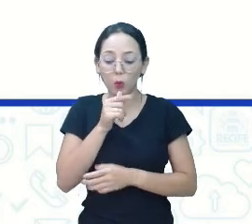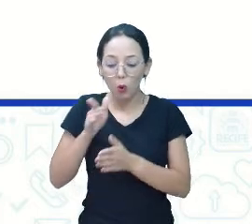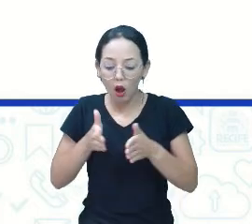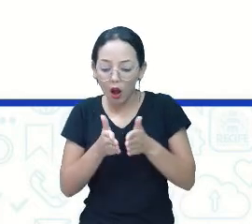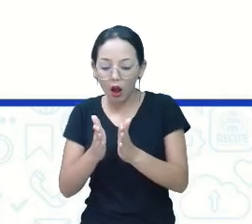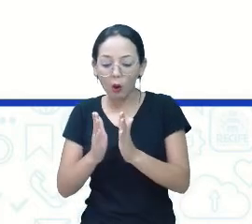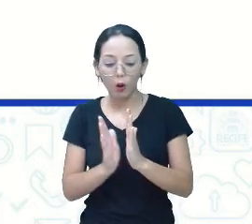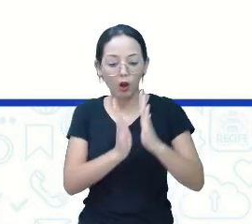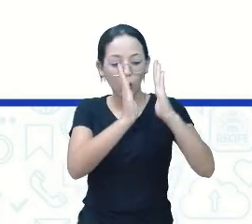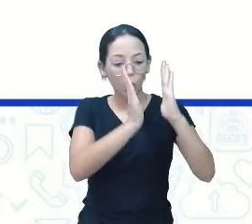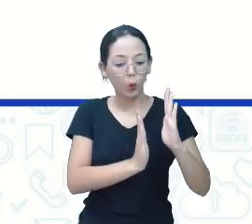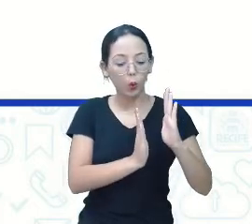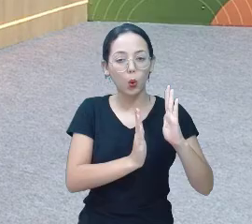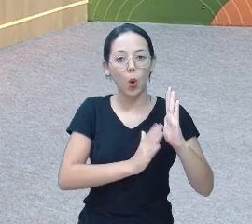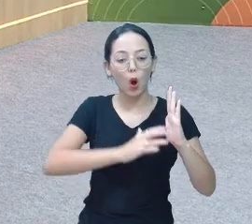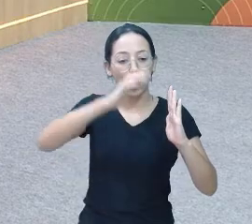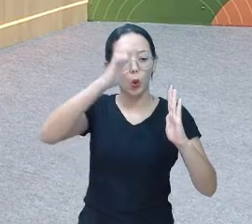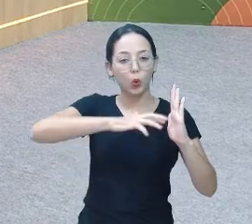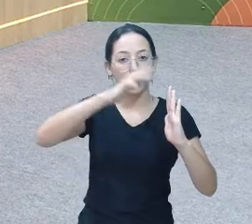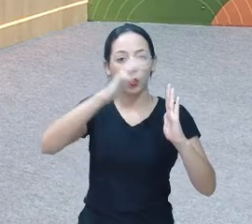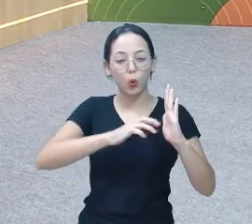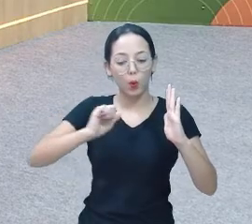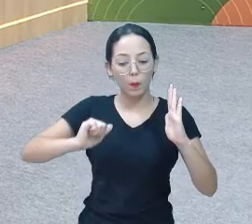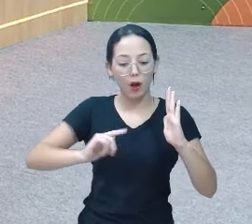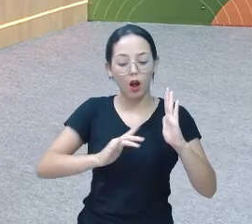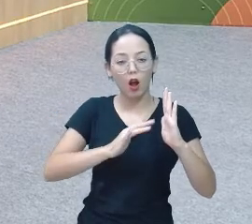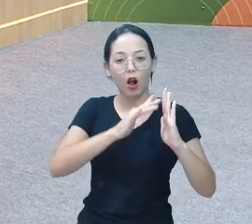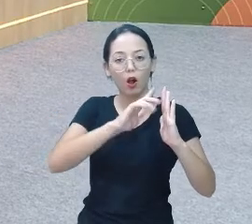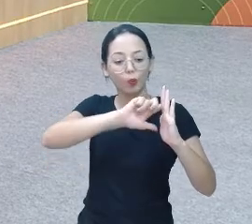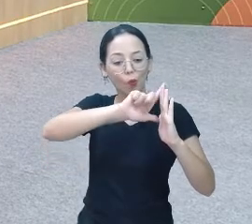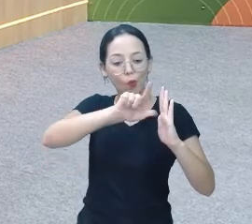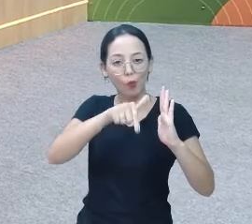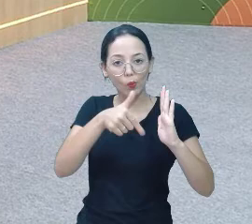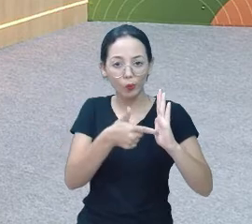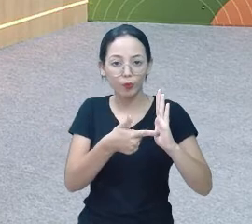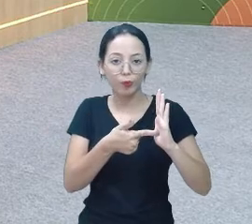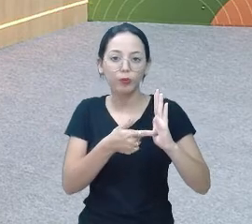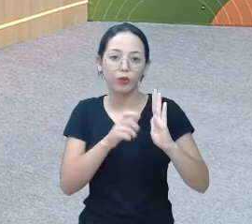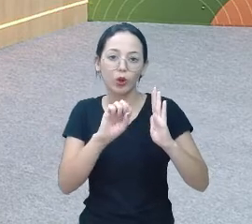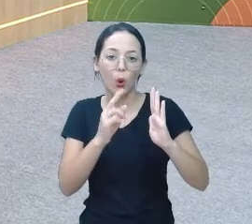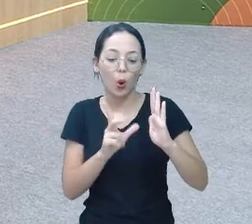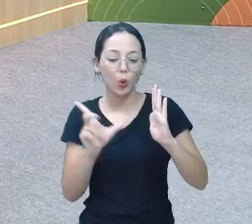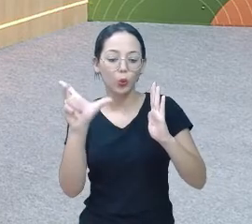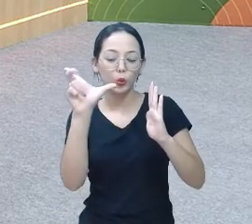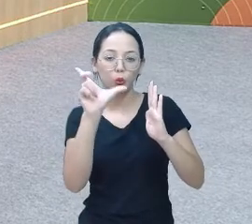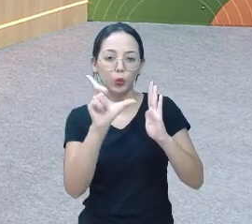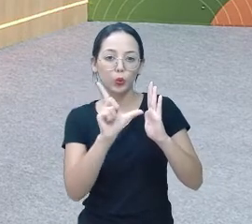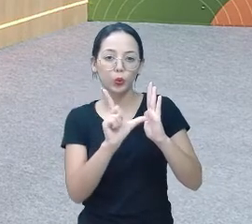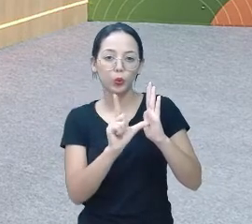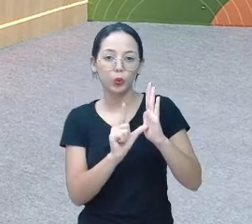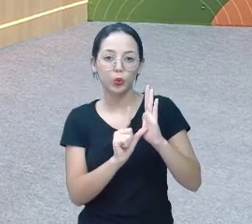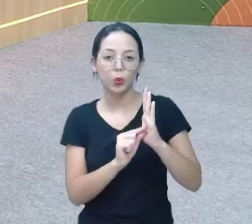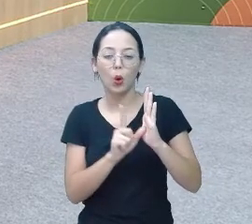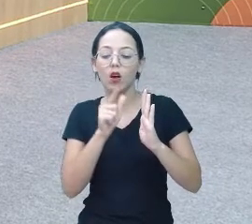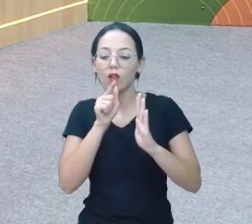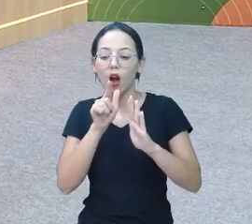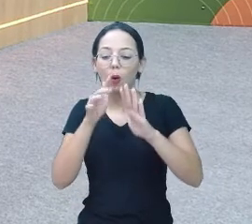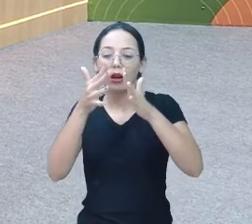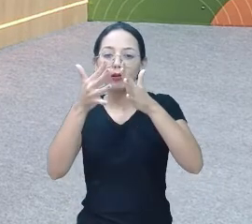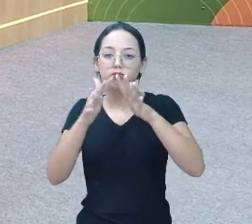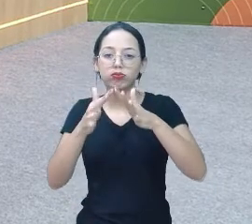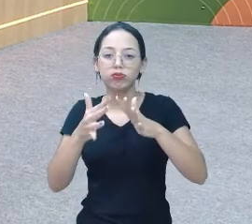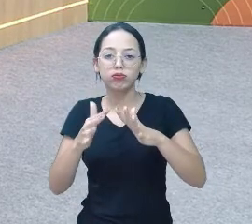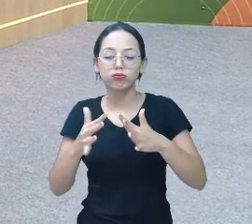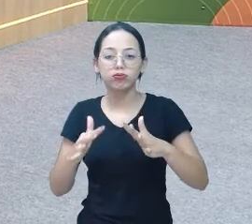margens, teve o período de cheia, teve o período de seca, ou diminuição do nível do rio, e aquela